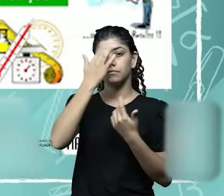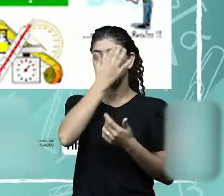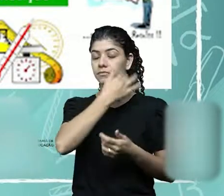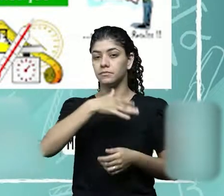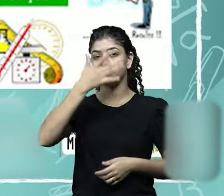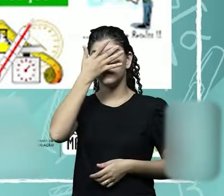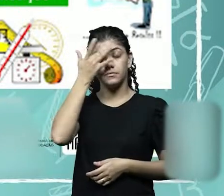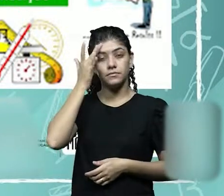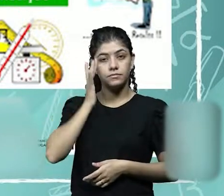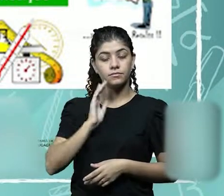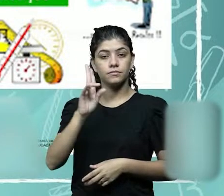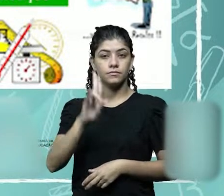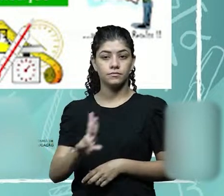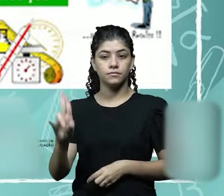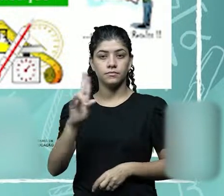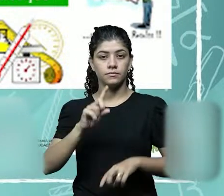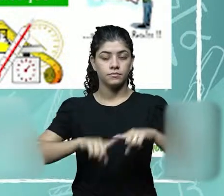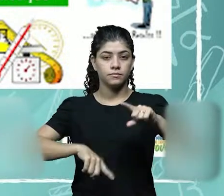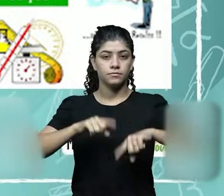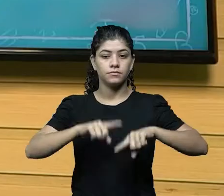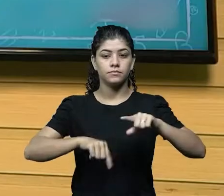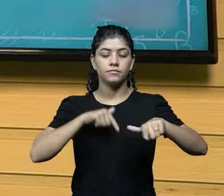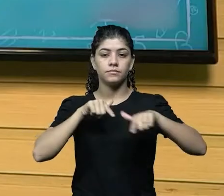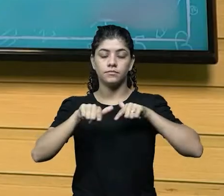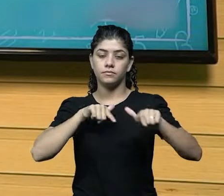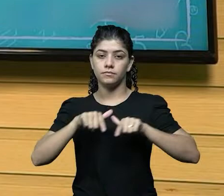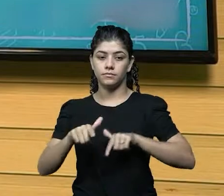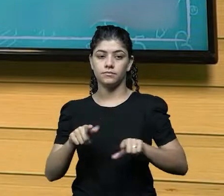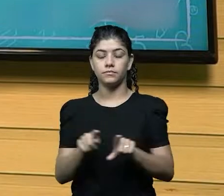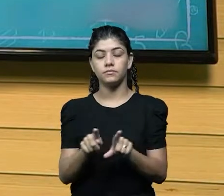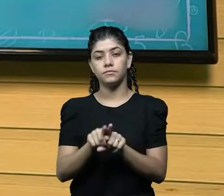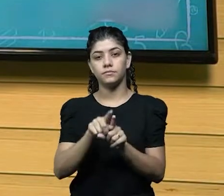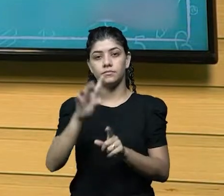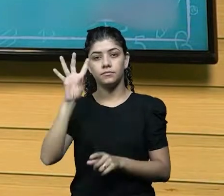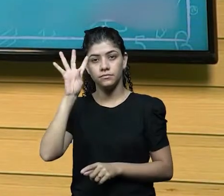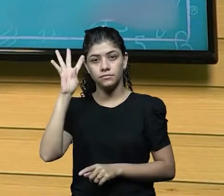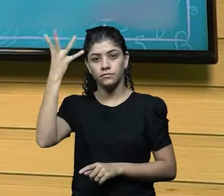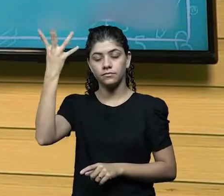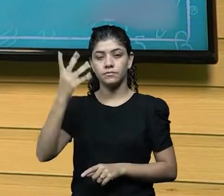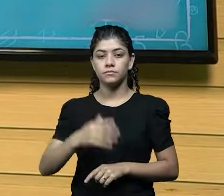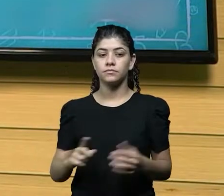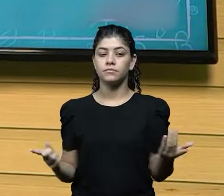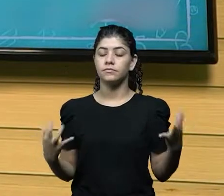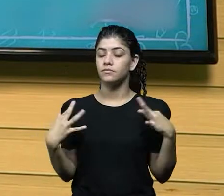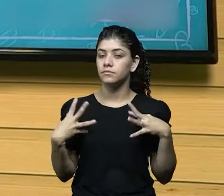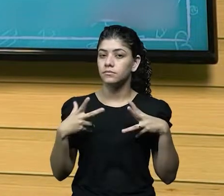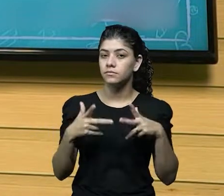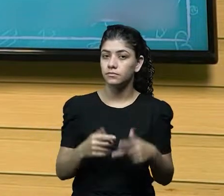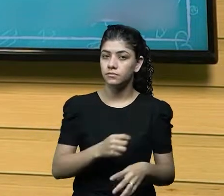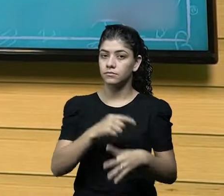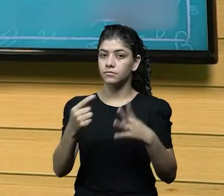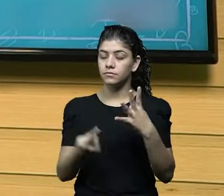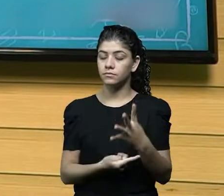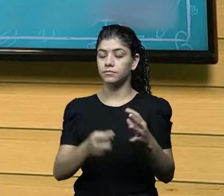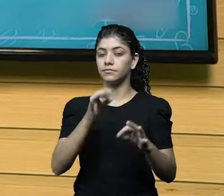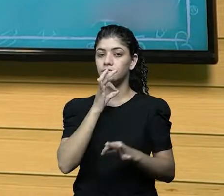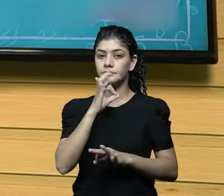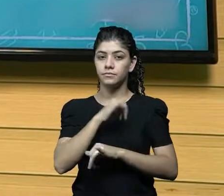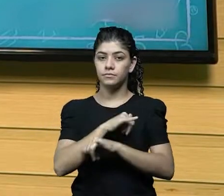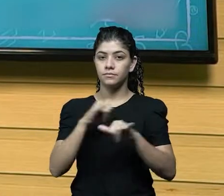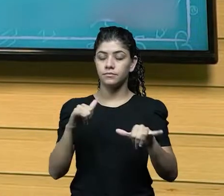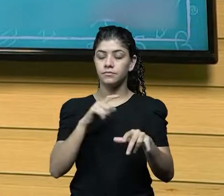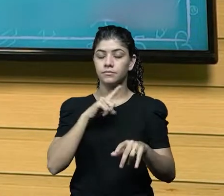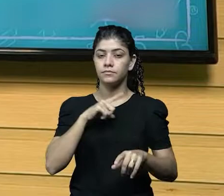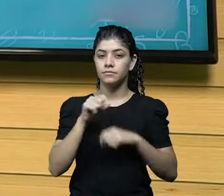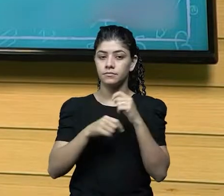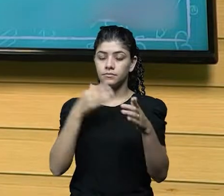de medição e o resultado da medição. Todos esses elementos que eu acabei de mencionar, eles irão